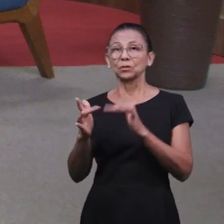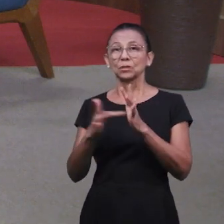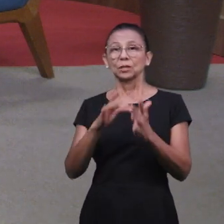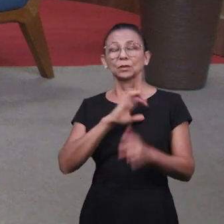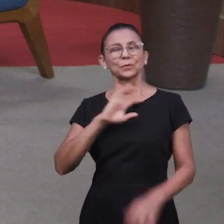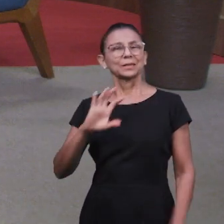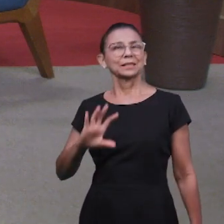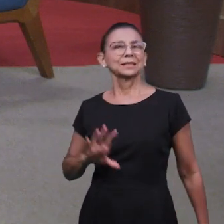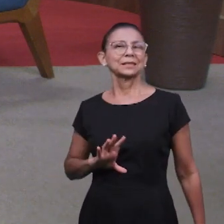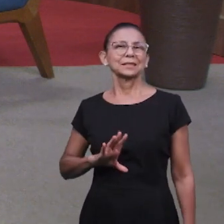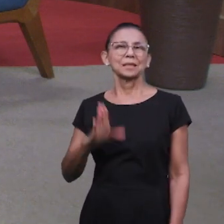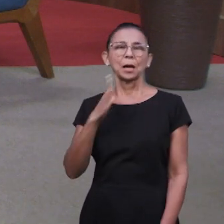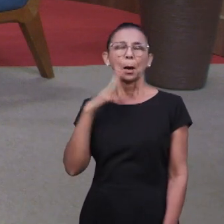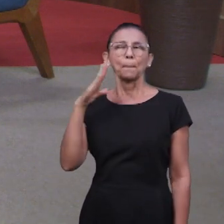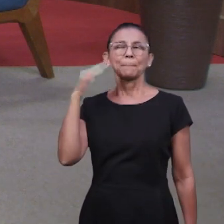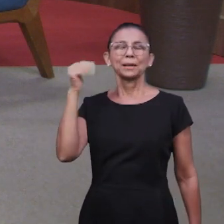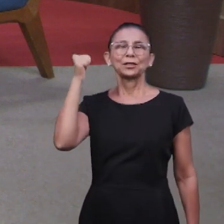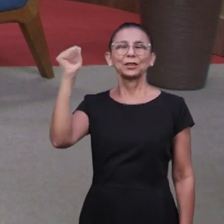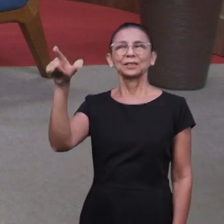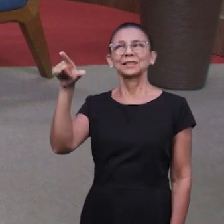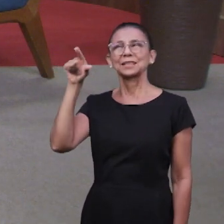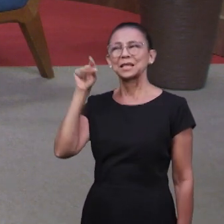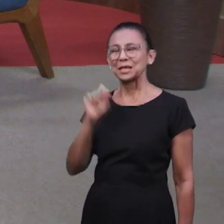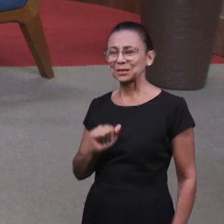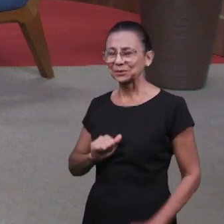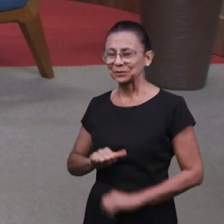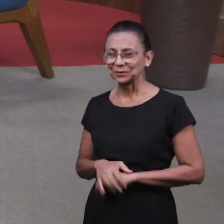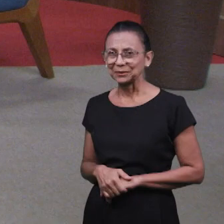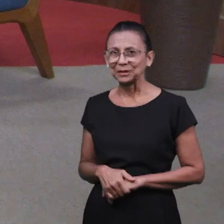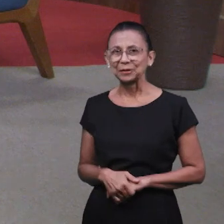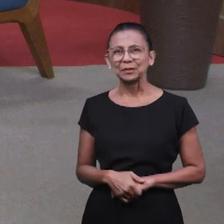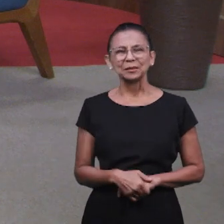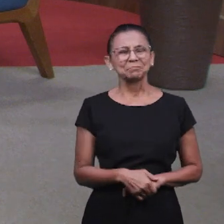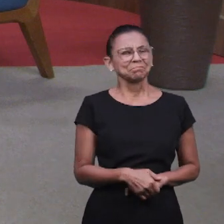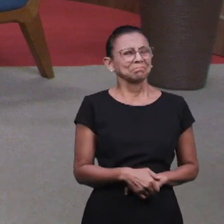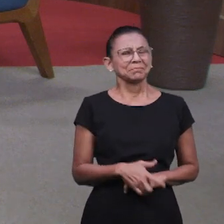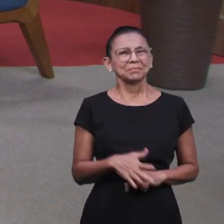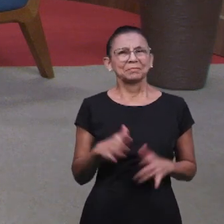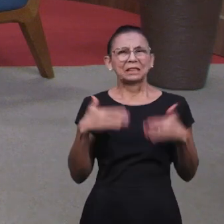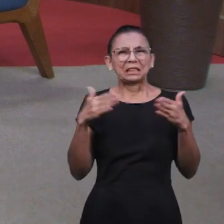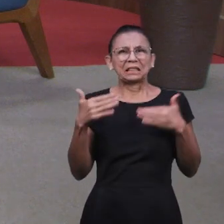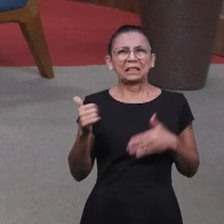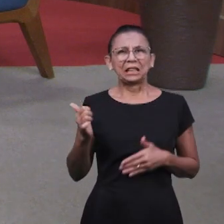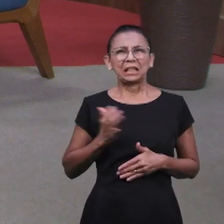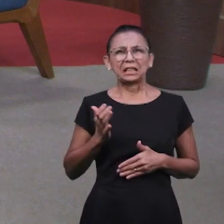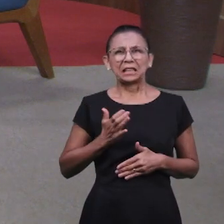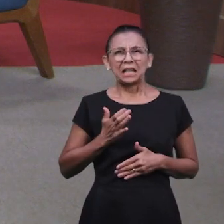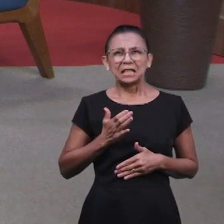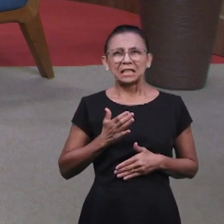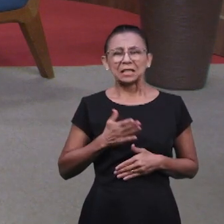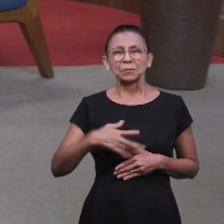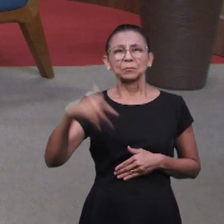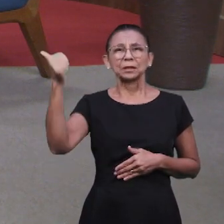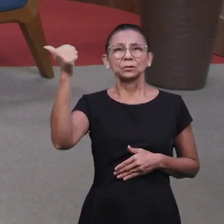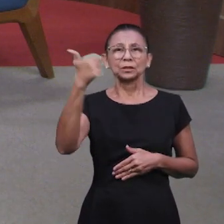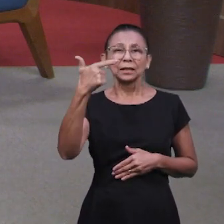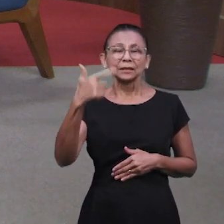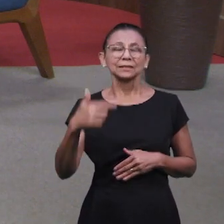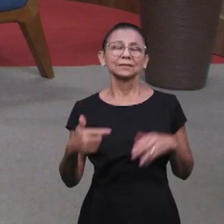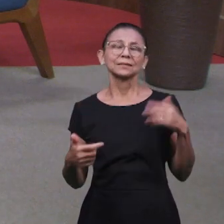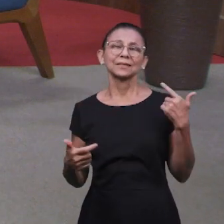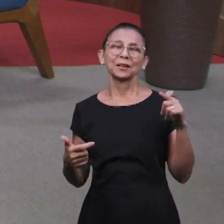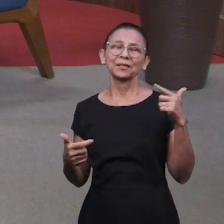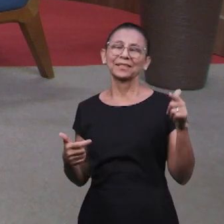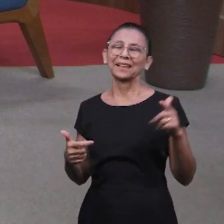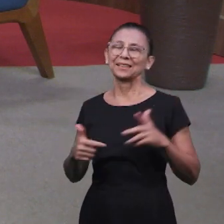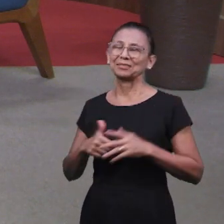Jesus é, sem dúvidas, a melhor de todas. Não há alegria ou riqueza maior. Não há maior